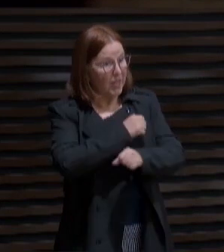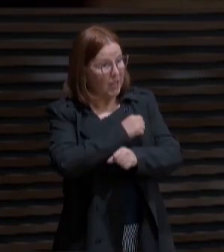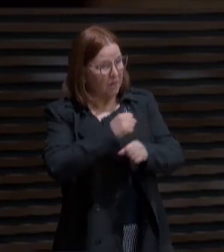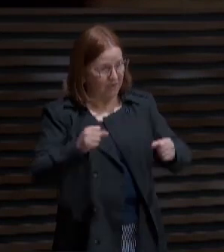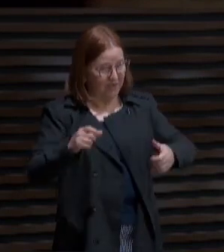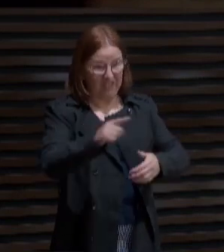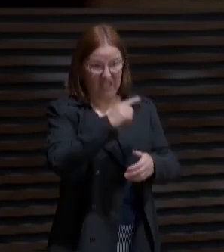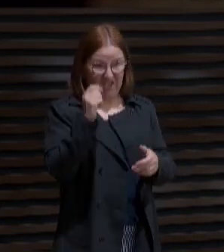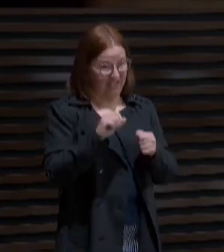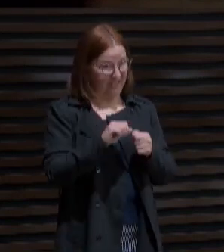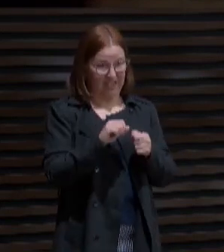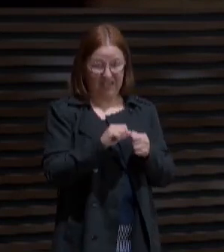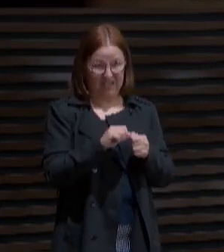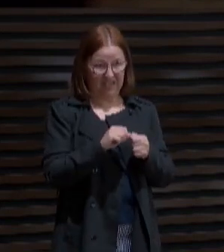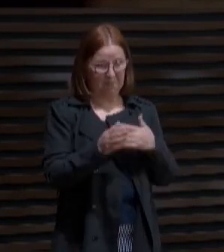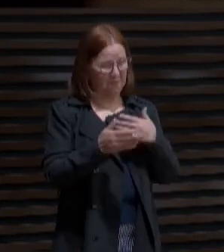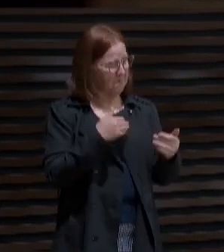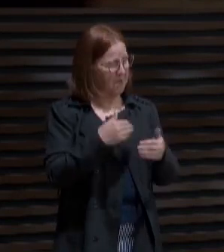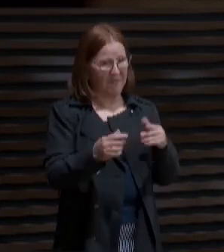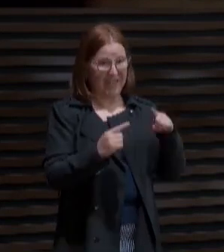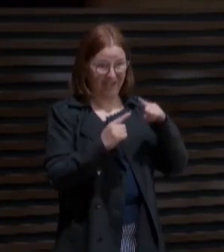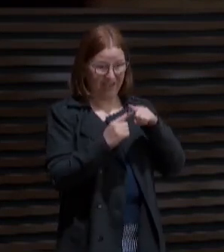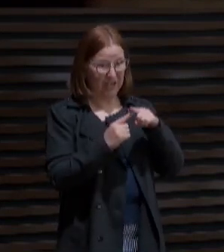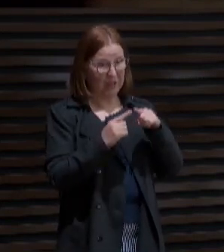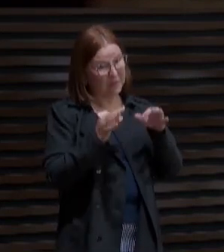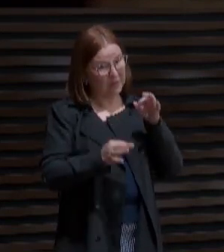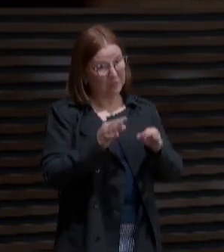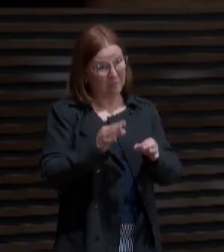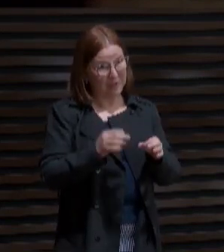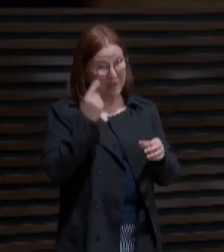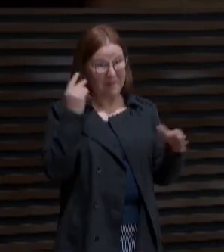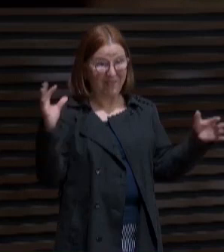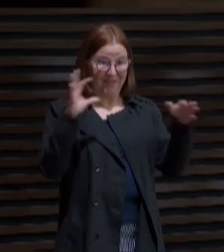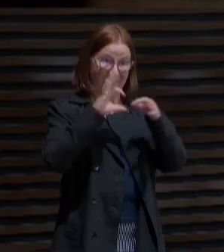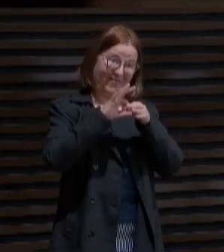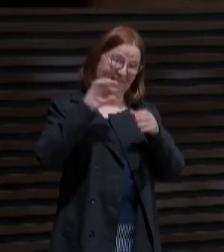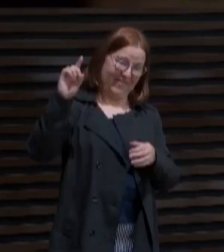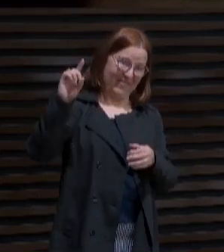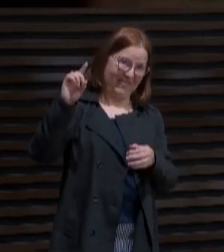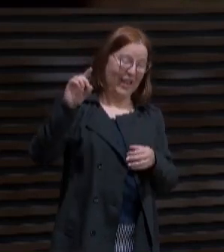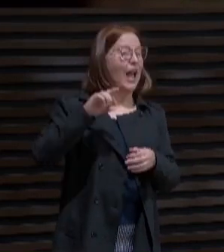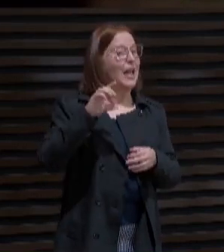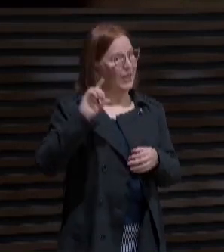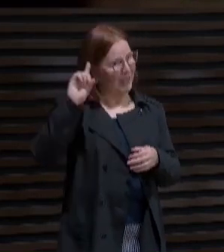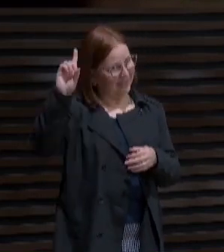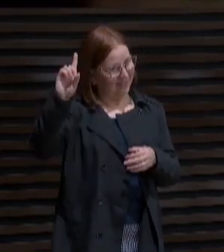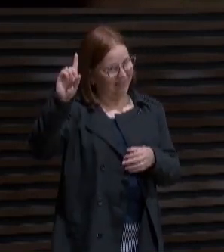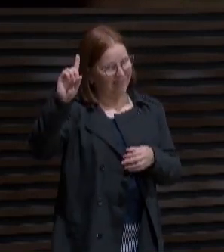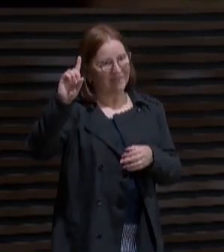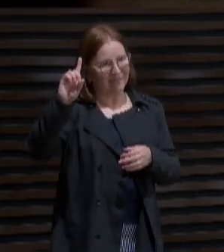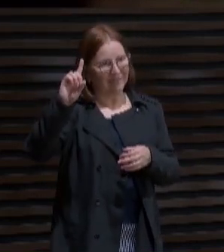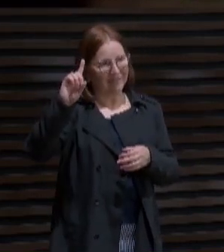de justiça para que essa reconciliação ocorresse. Só Deus poderia ser o autor